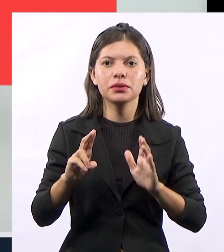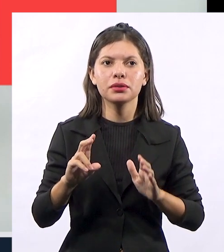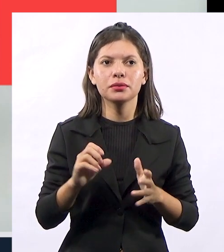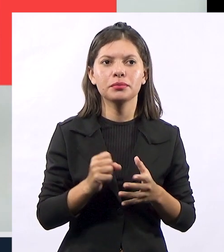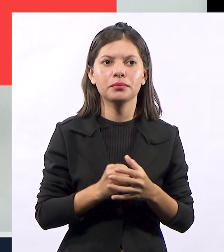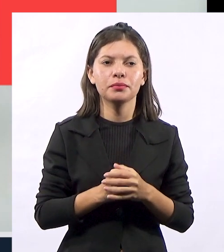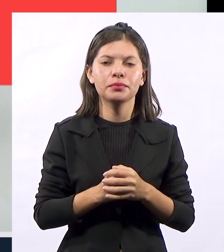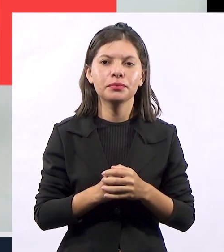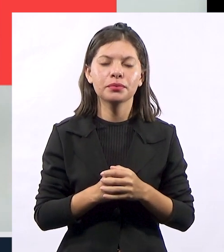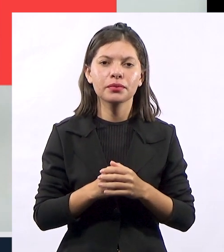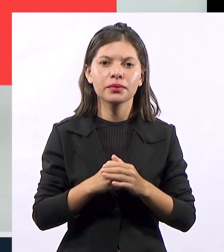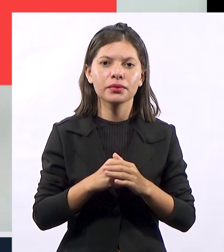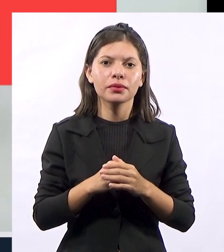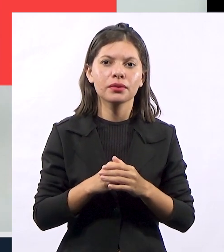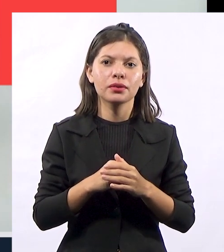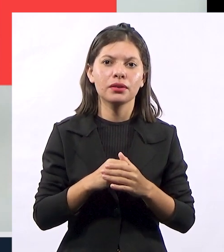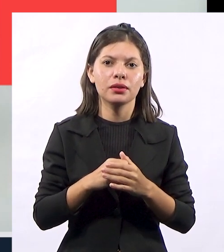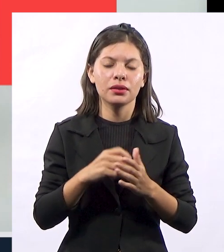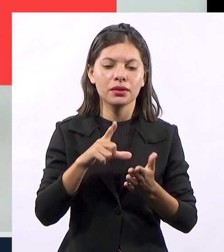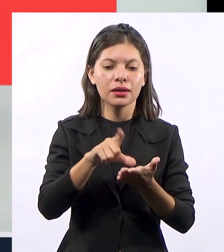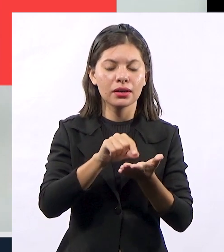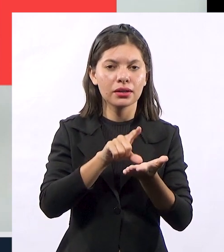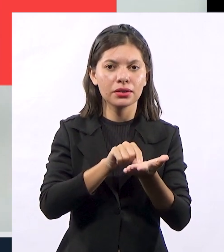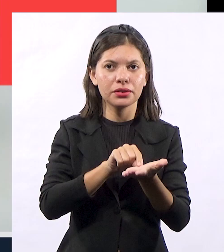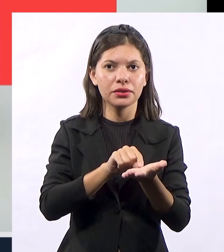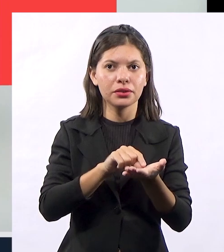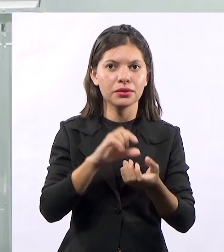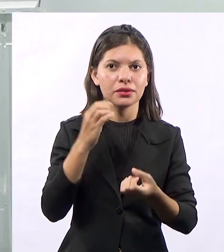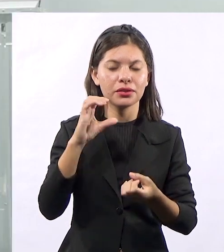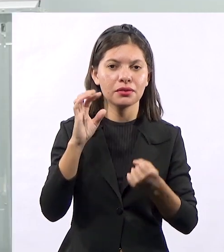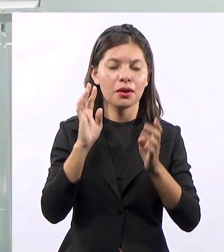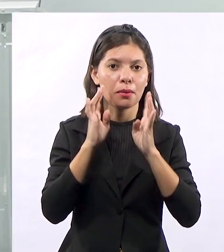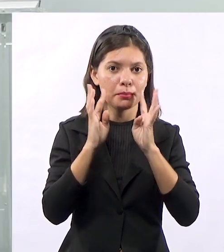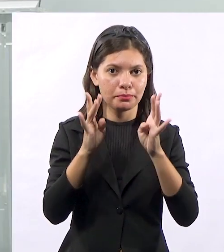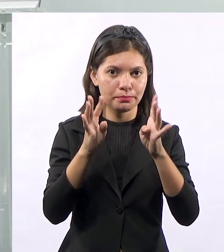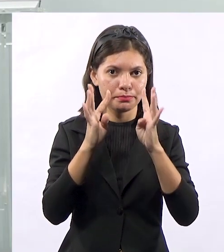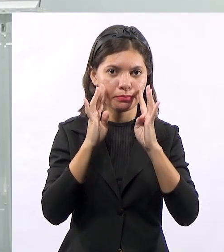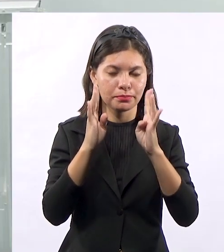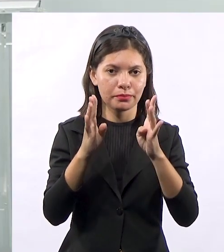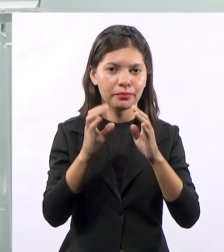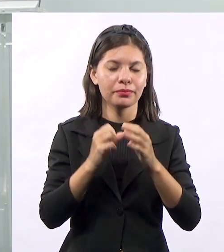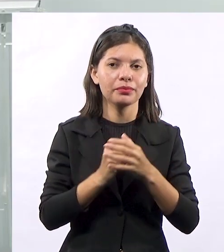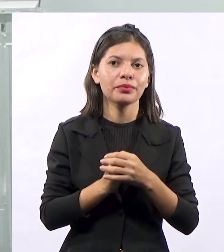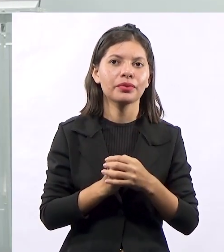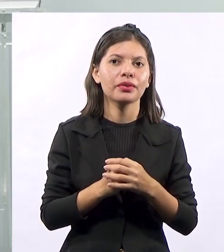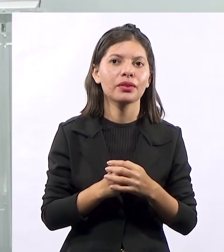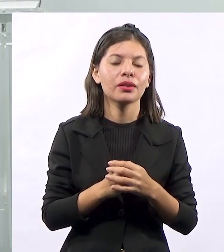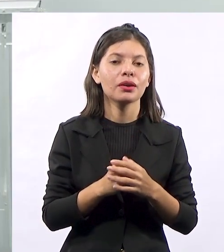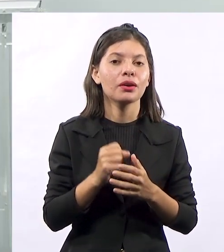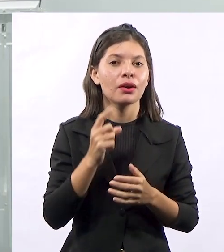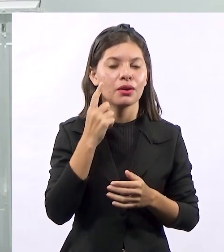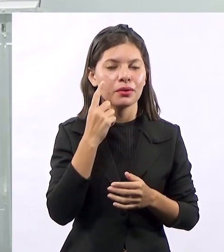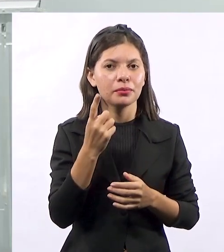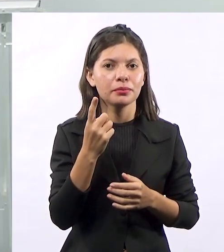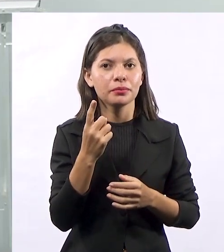artigos específicos sobre o tema escolhido. Presta atenção aqui, olha, chega pertinho. Temas,